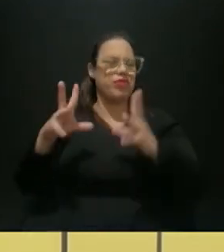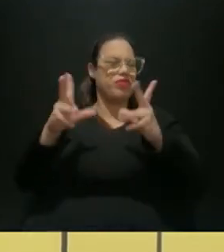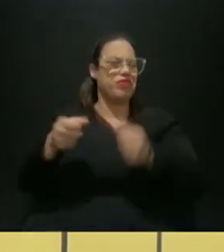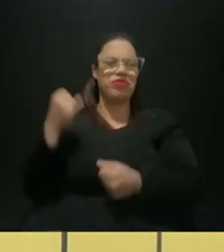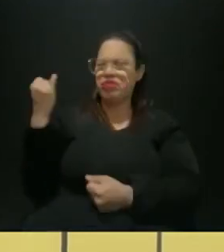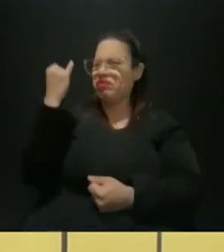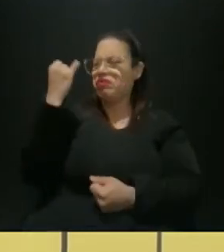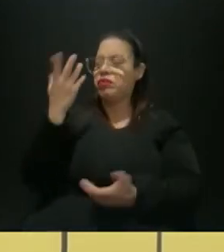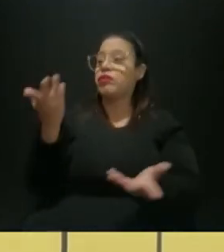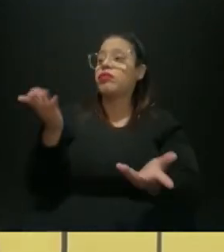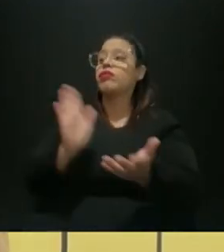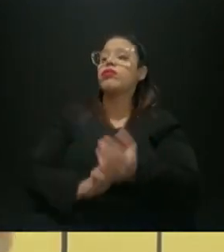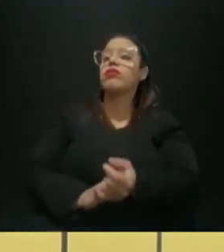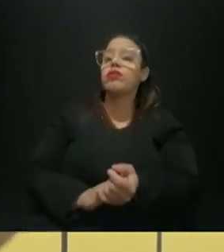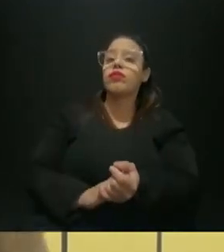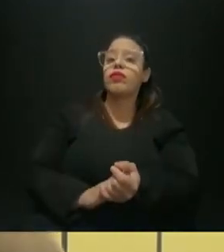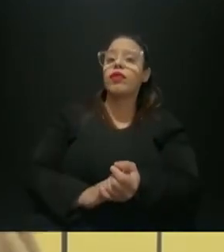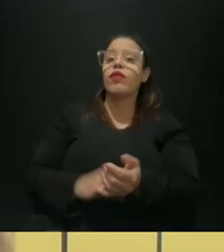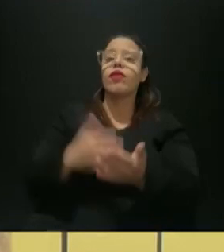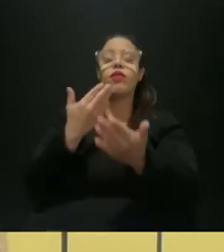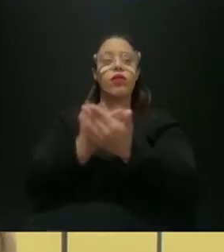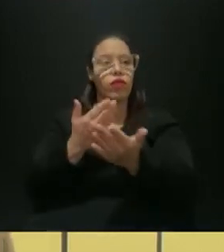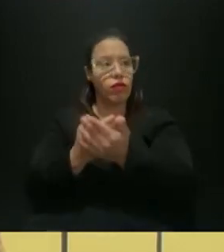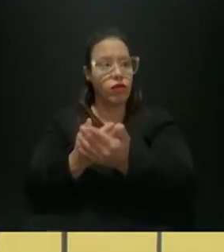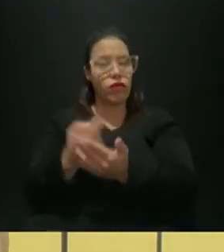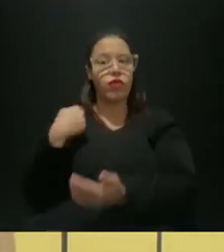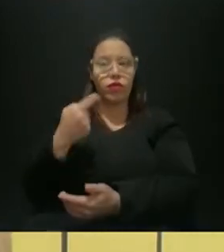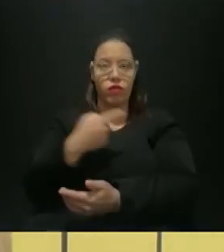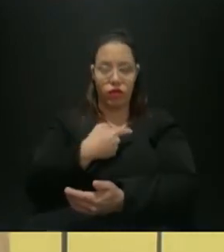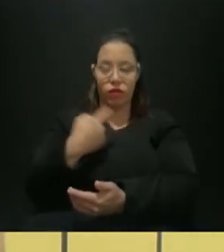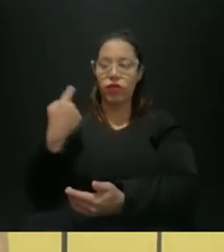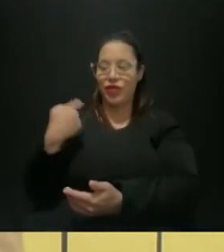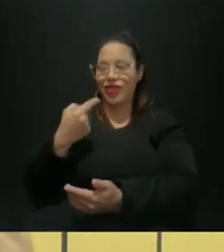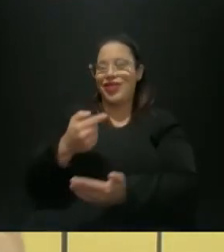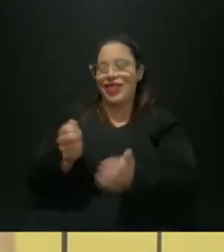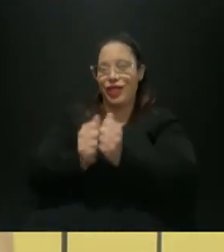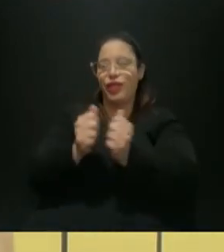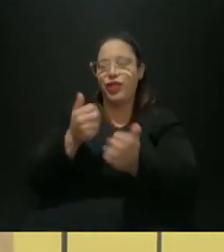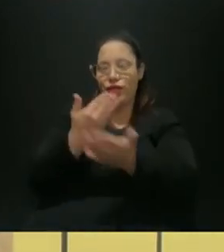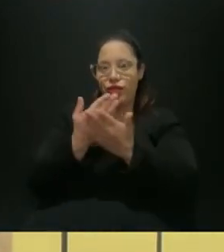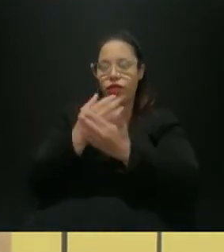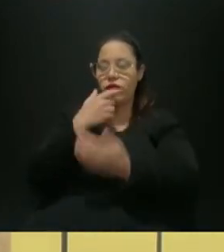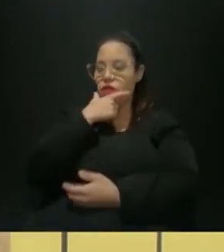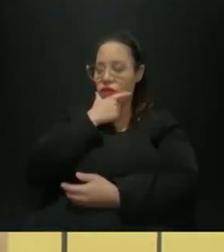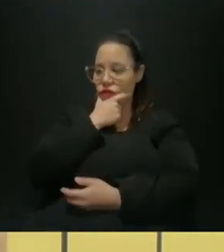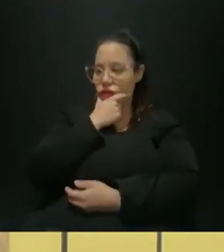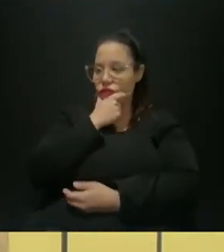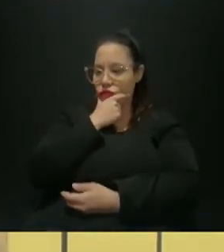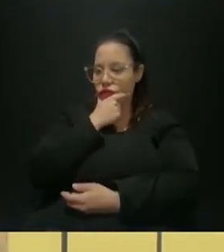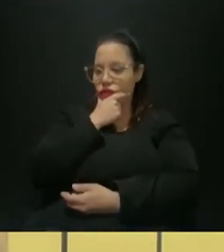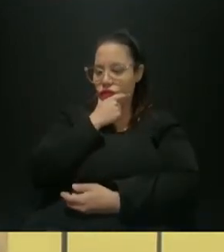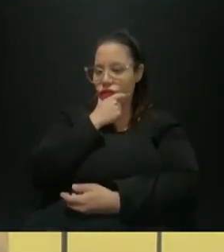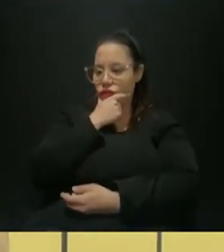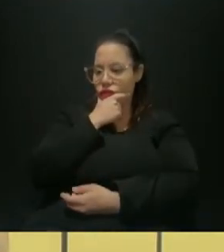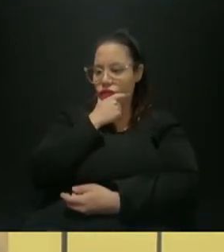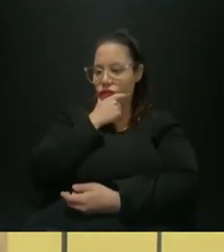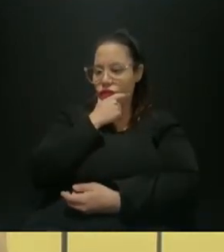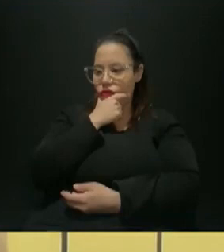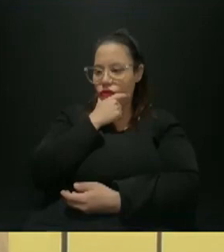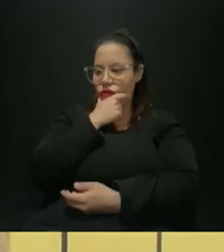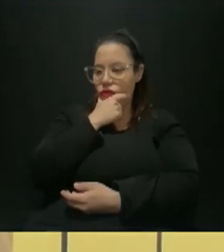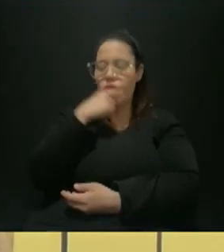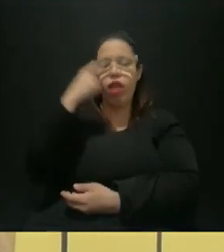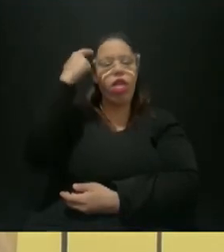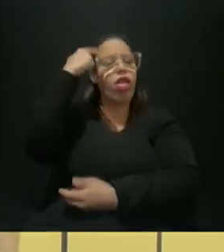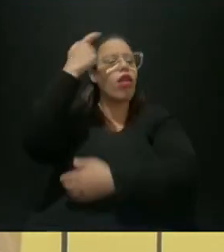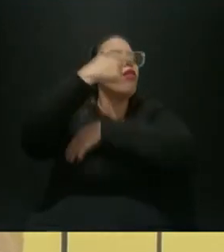que a gente foi estudando isso, a gente, quer dizer, todo mundo, não sou eu, quer dizer, todas as pessoas que estudam isso, a gente começou a se dar conta de como é que a gente